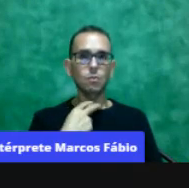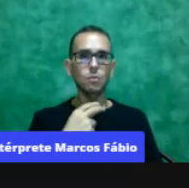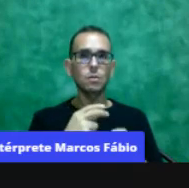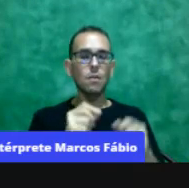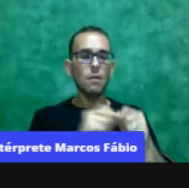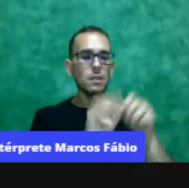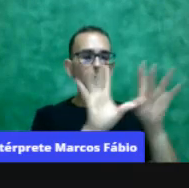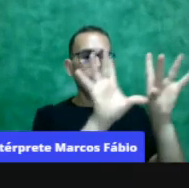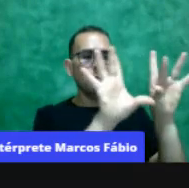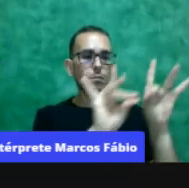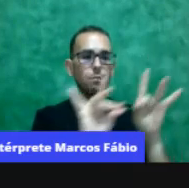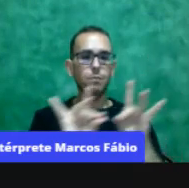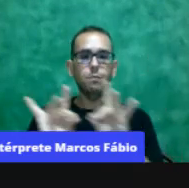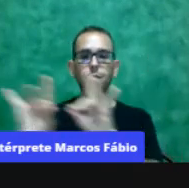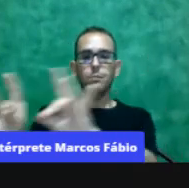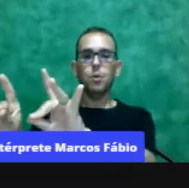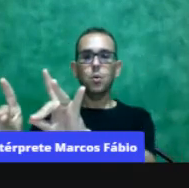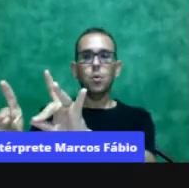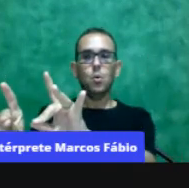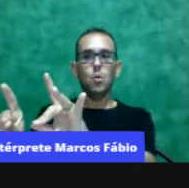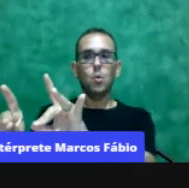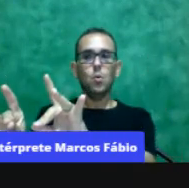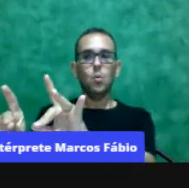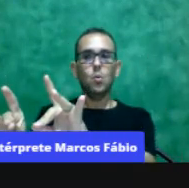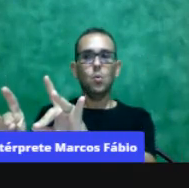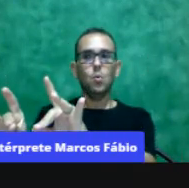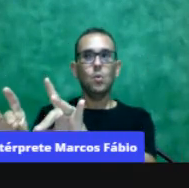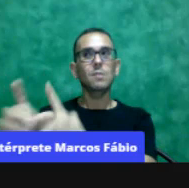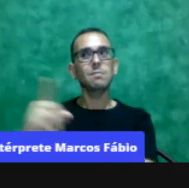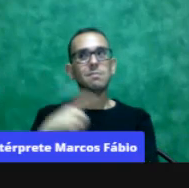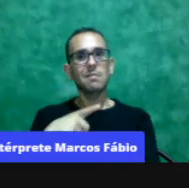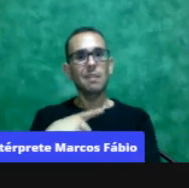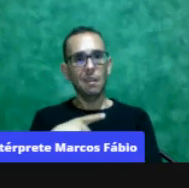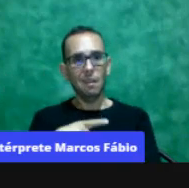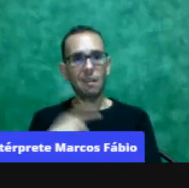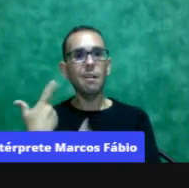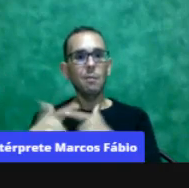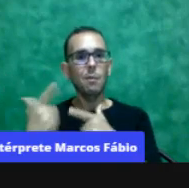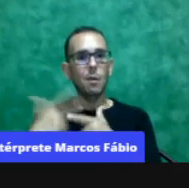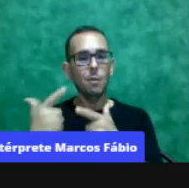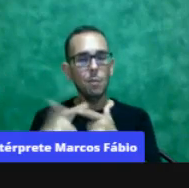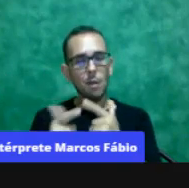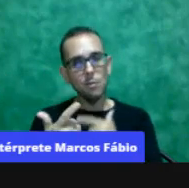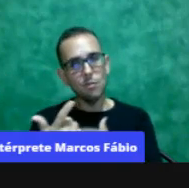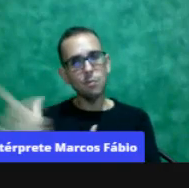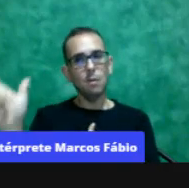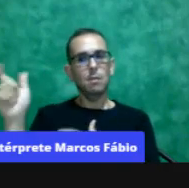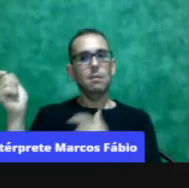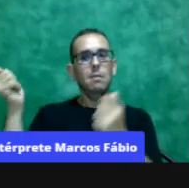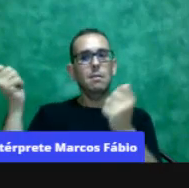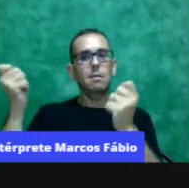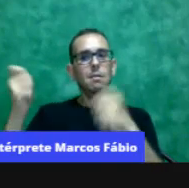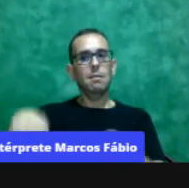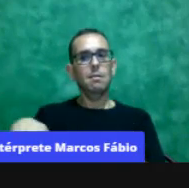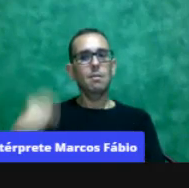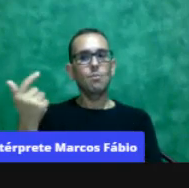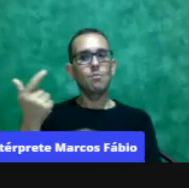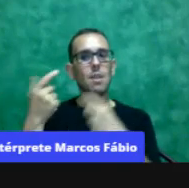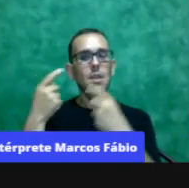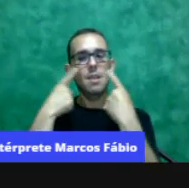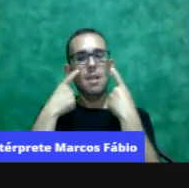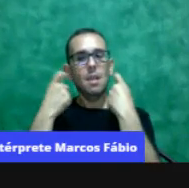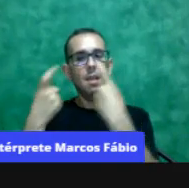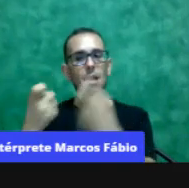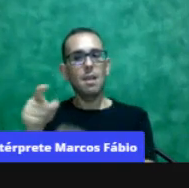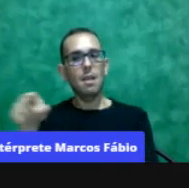eu posso ter esse dissabor, né, da criança ir para outros lugares que não sejam interessantes para